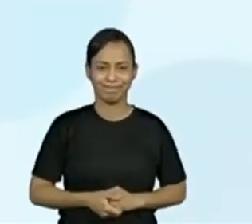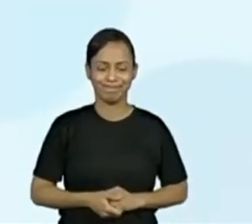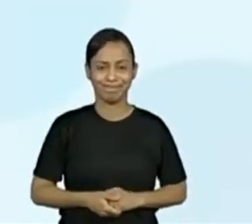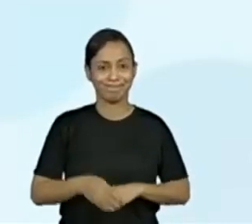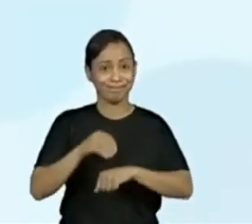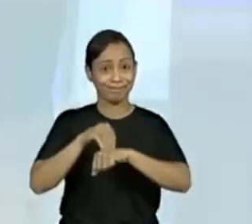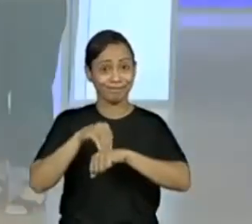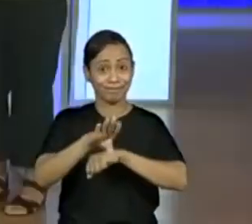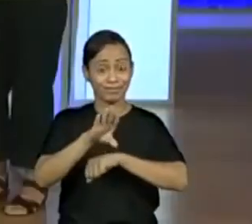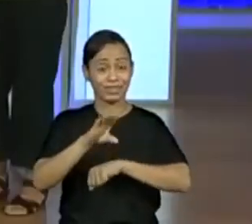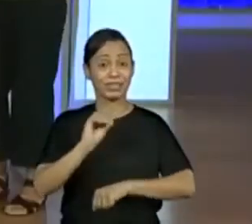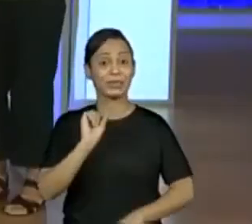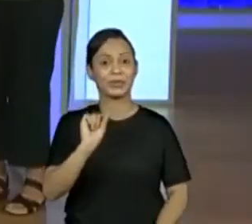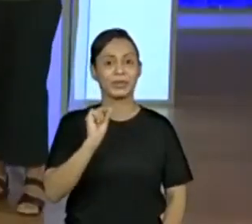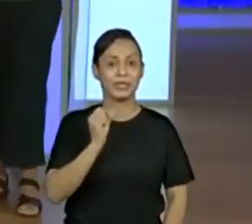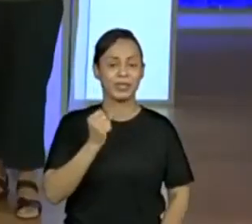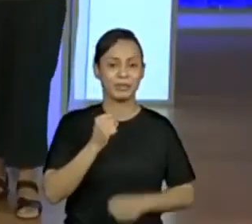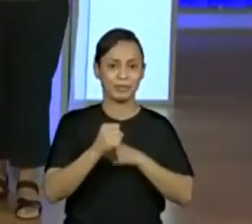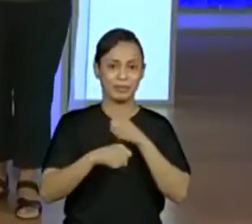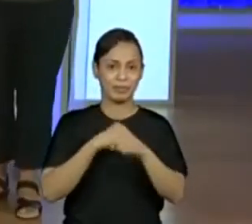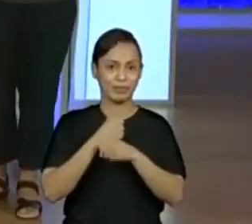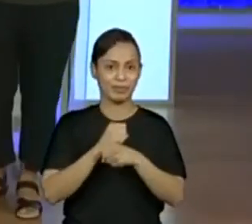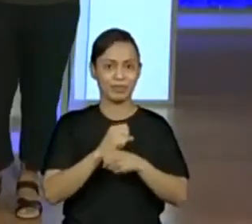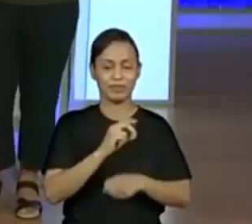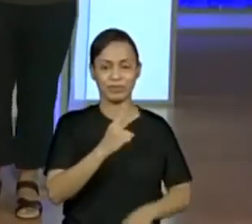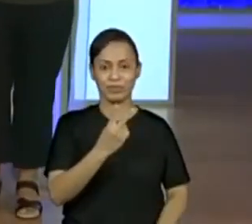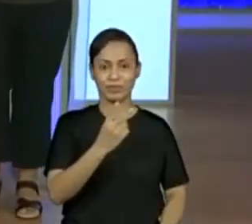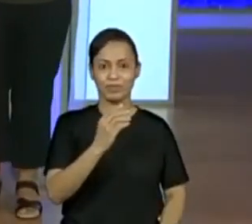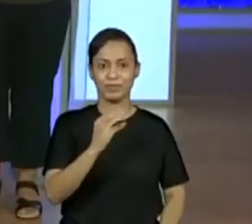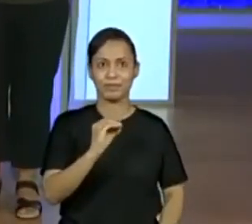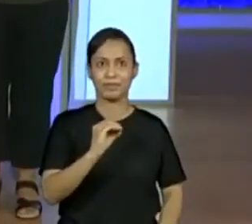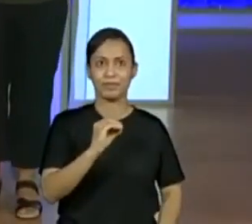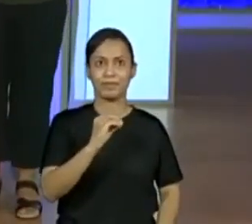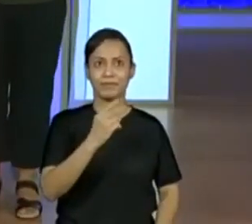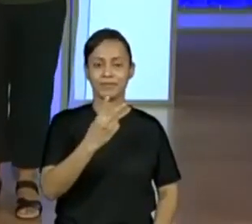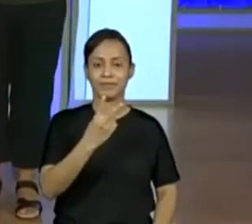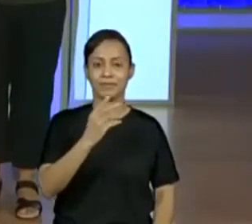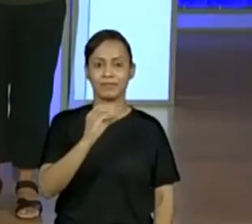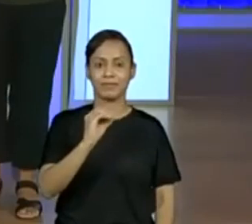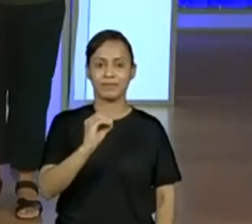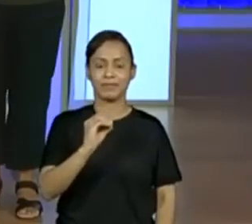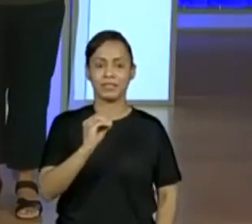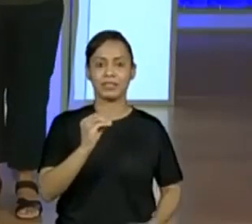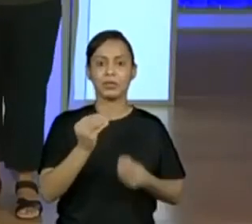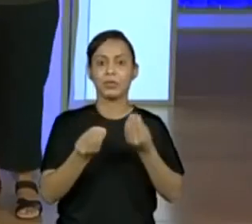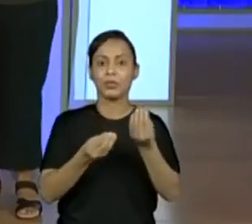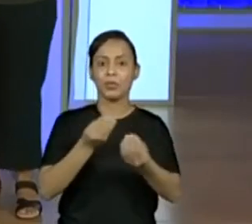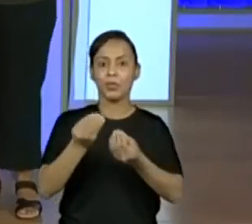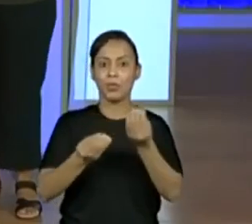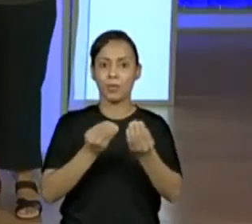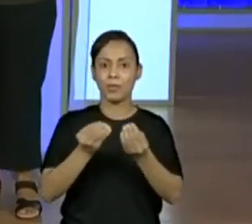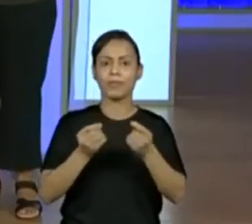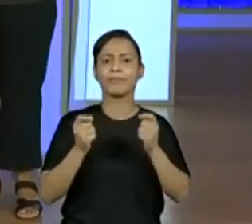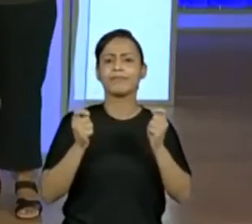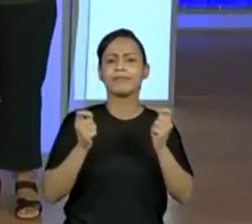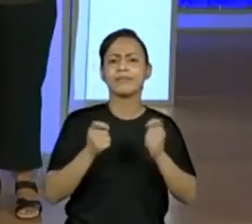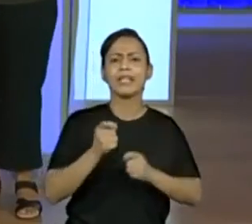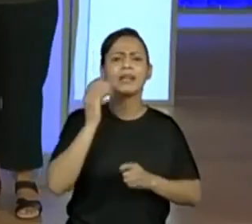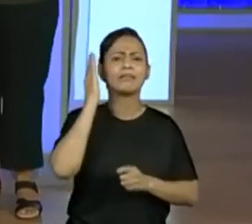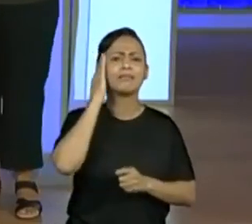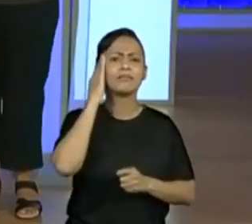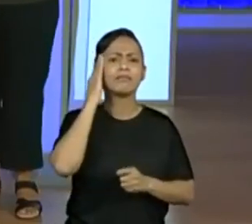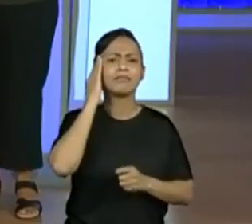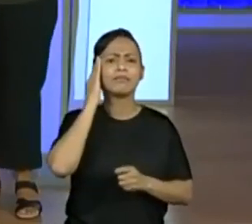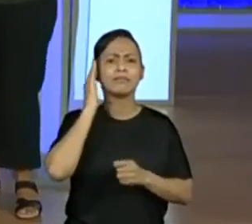dica desse número porque tudo que nós vamos aprendendo, pessoal, se a gente não sabe, a gente pode fazer relação com o que a gente